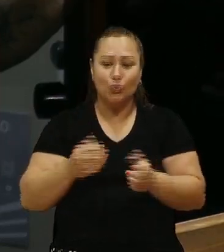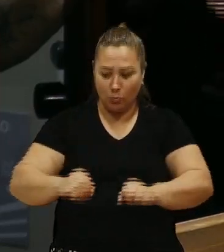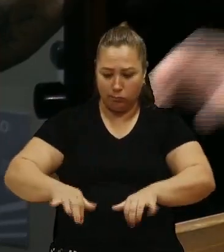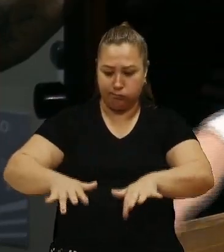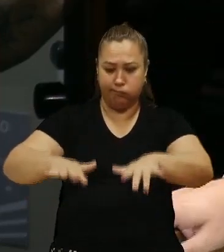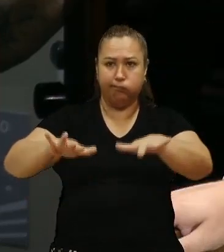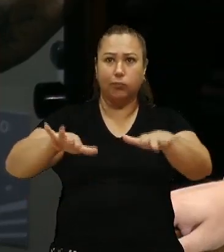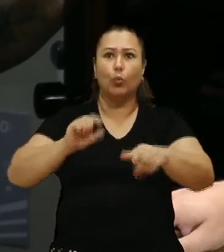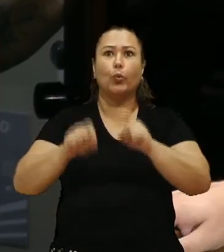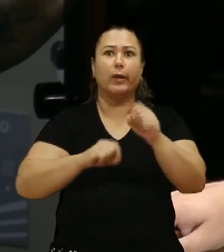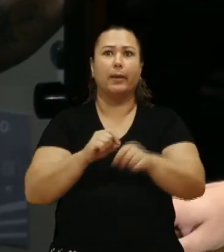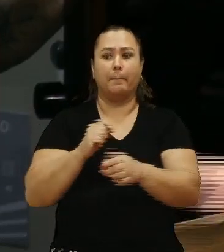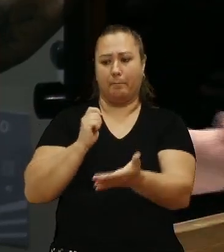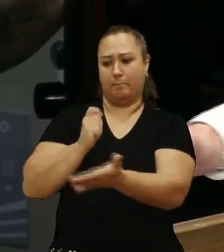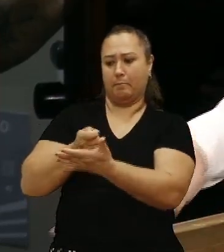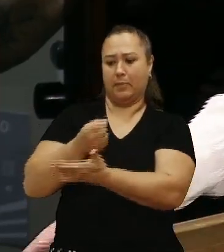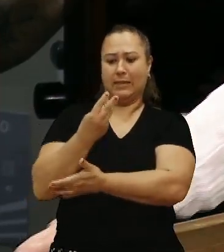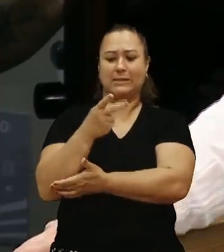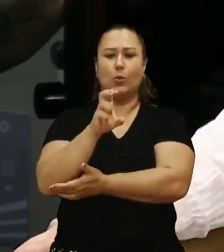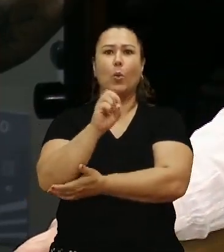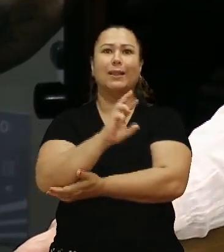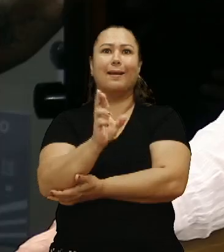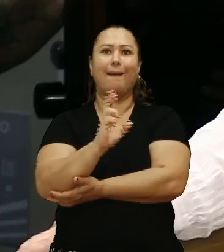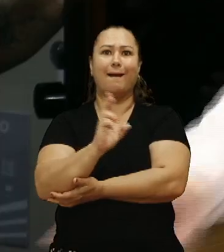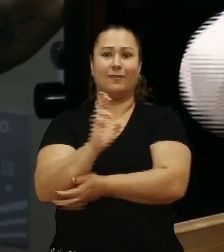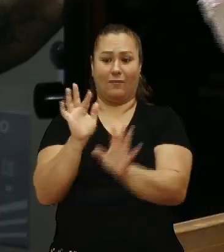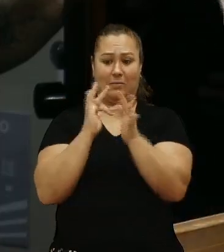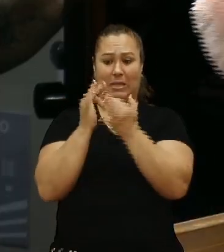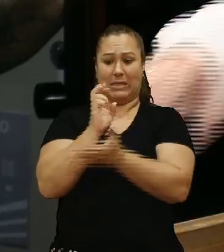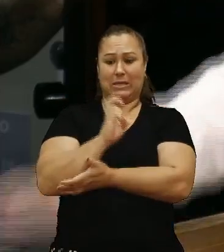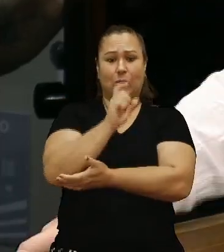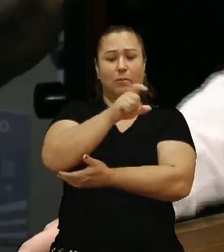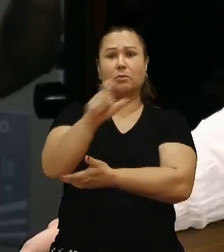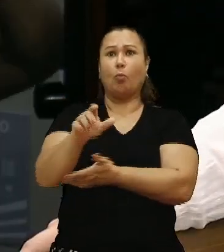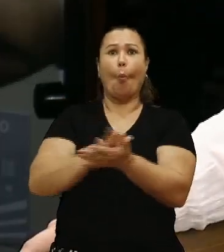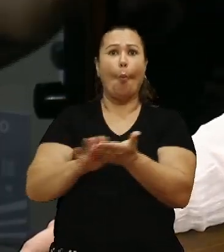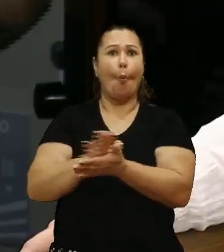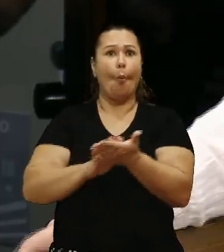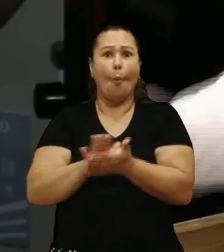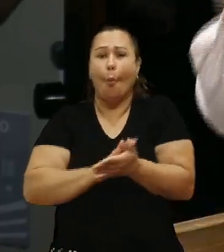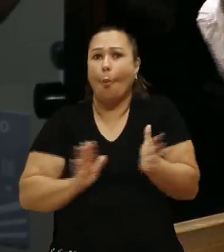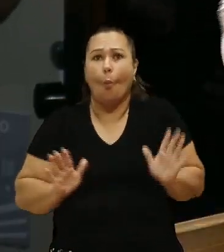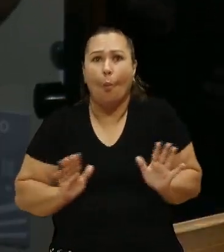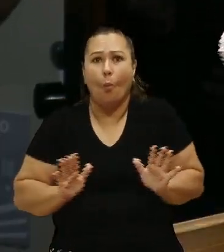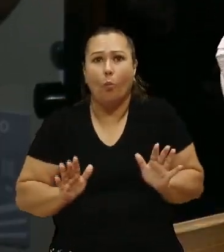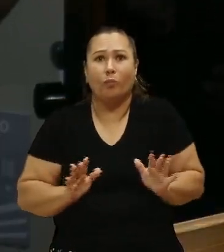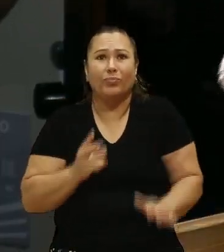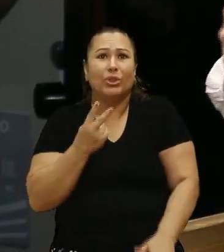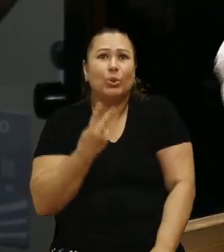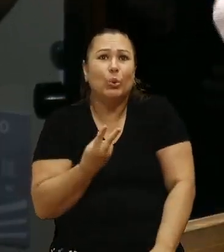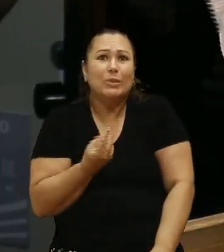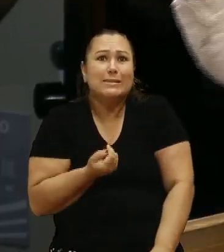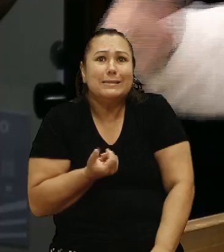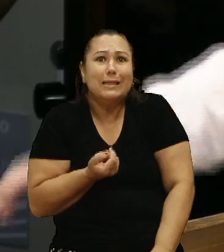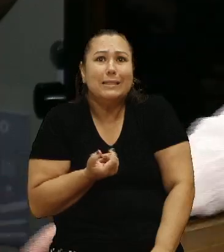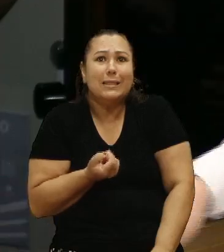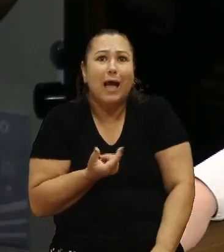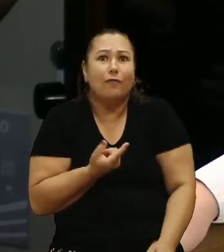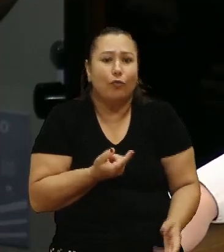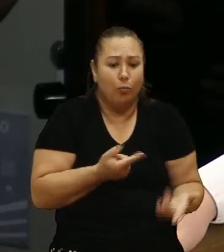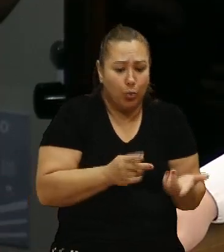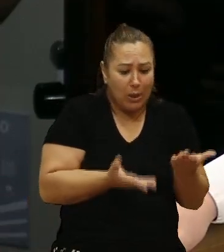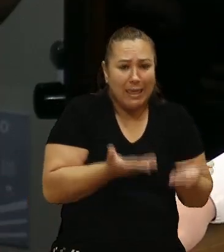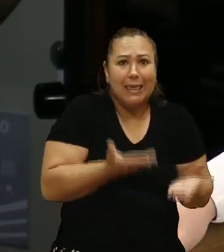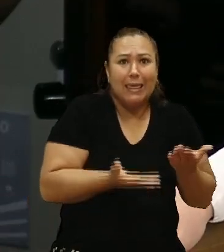de R$350 para uma família de 5 pessoas, é nada. Não deve dar 2 centavos por quilo de lixo